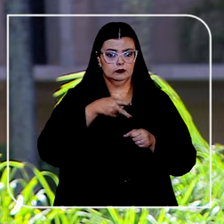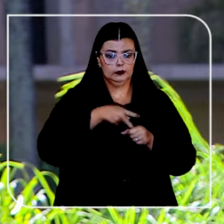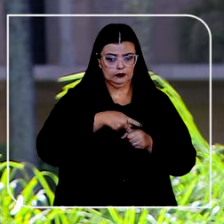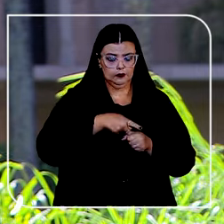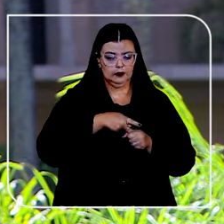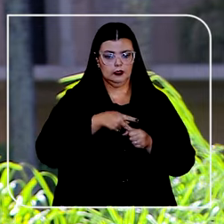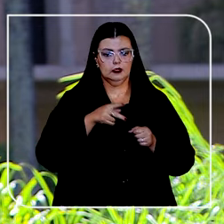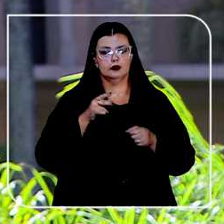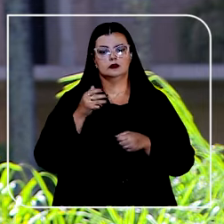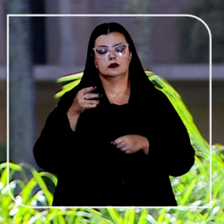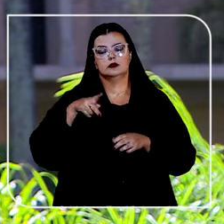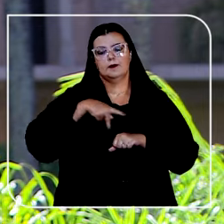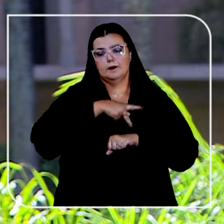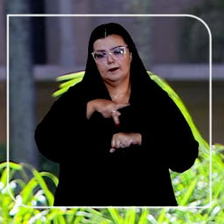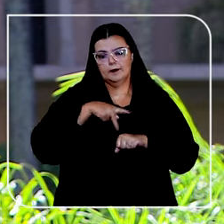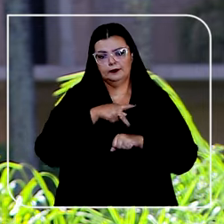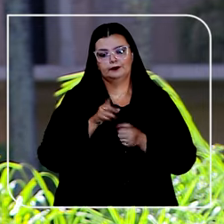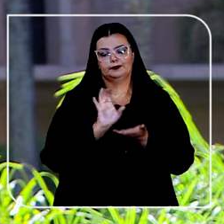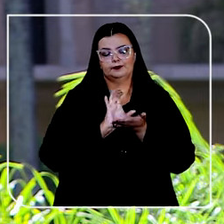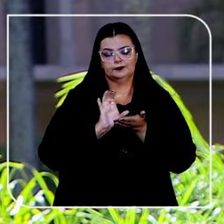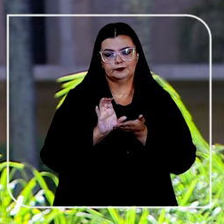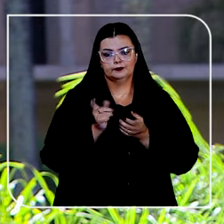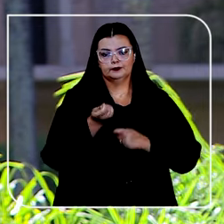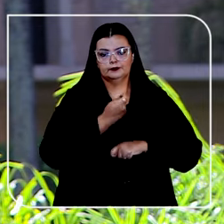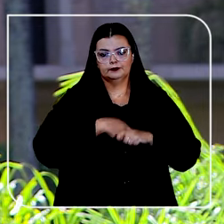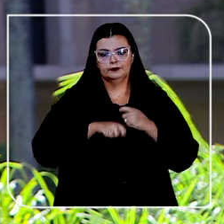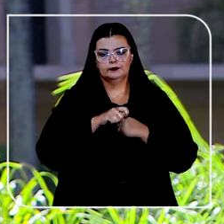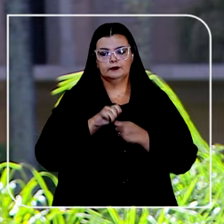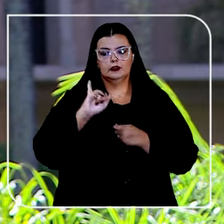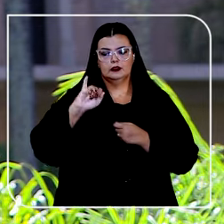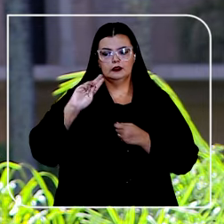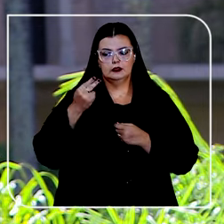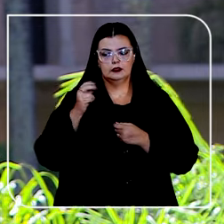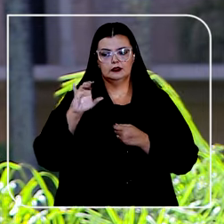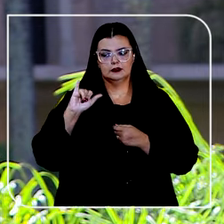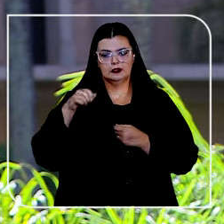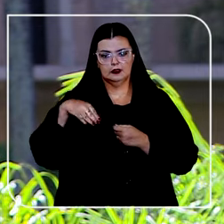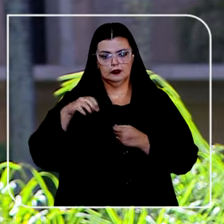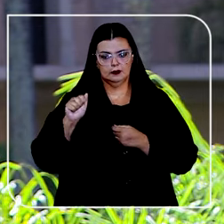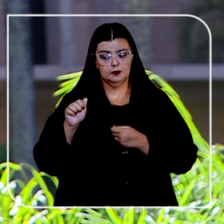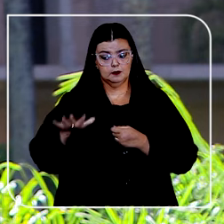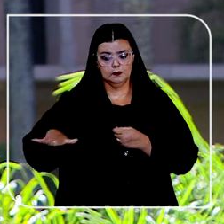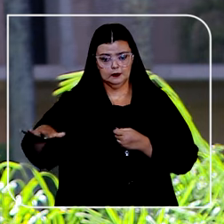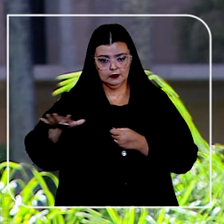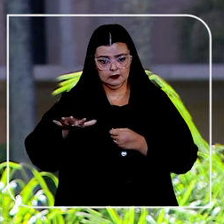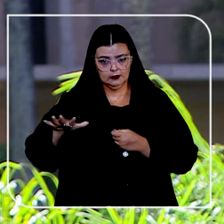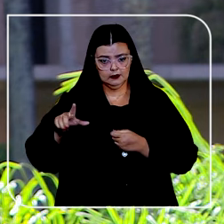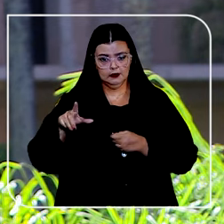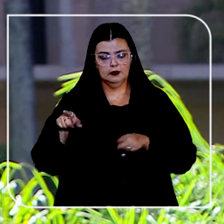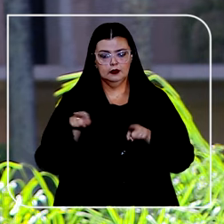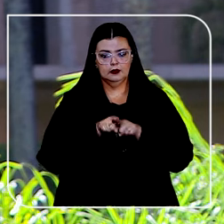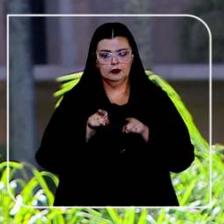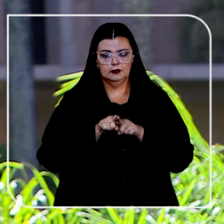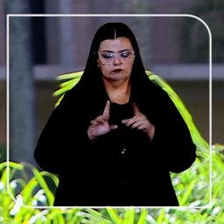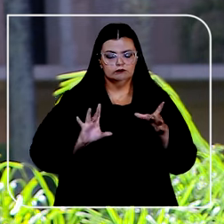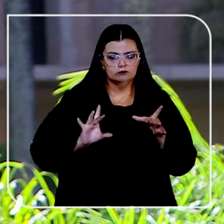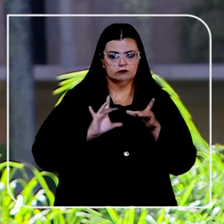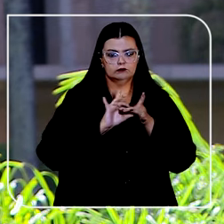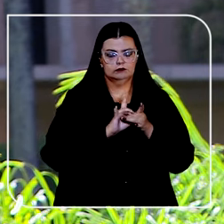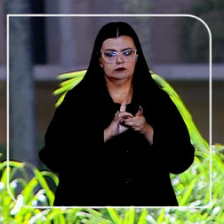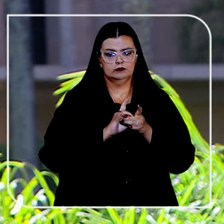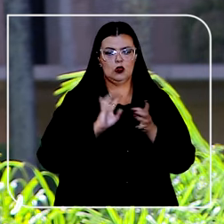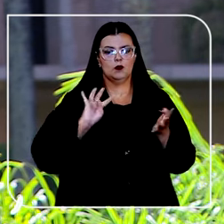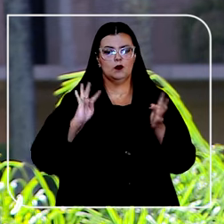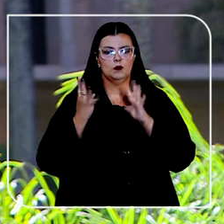integrante da alad mas o faturamento do negócio ocorreu nas ilhas caimã que não integram a alad por meio da triangulação